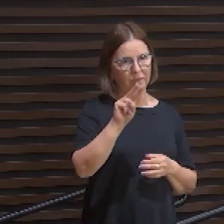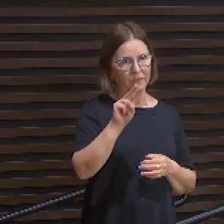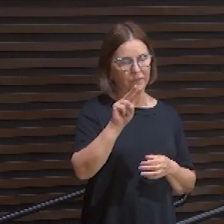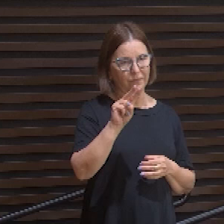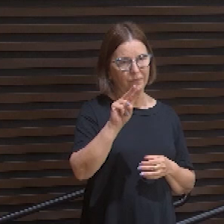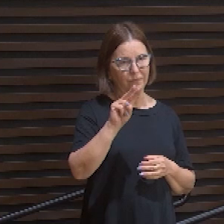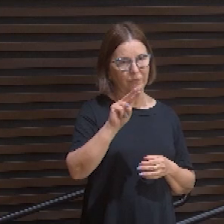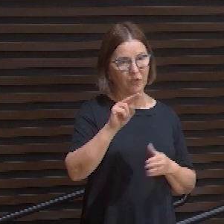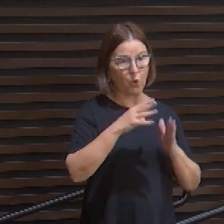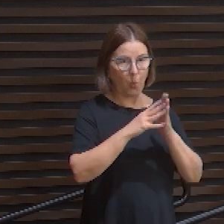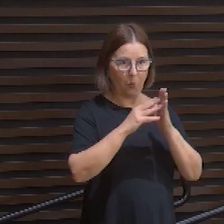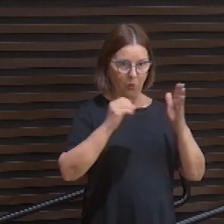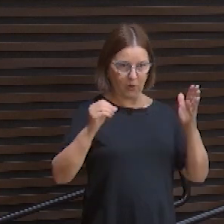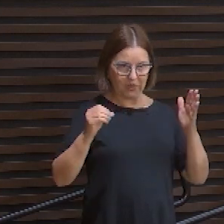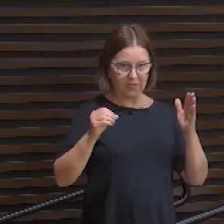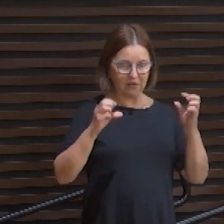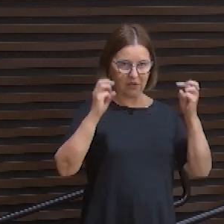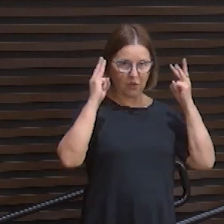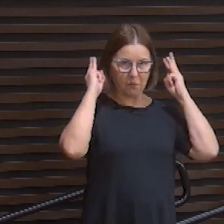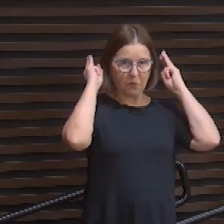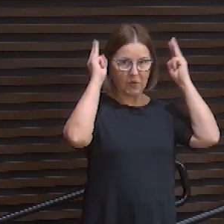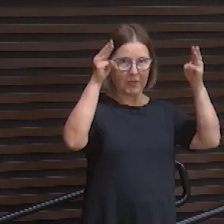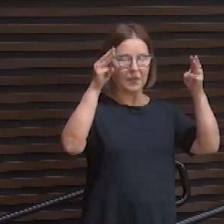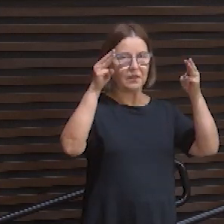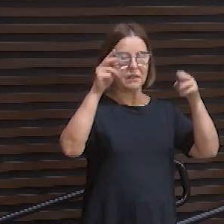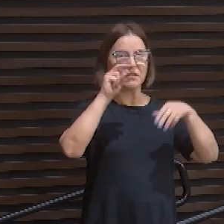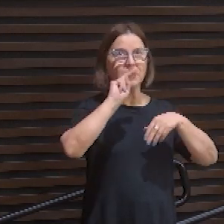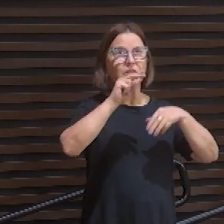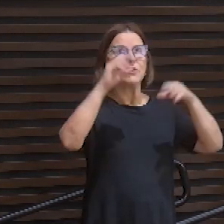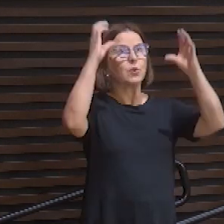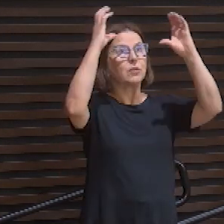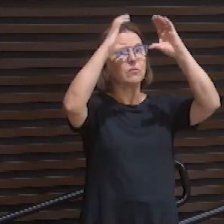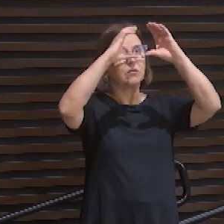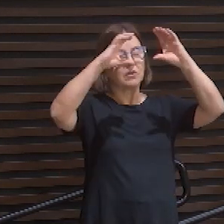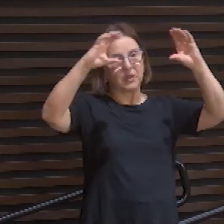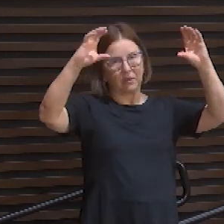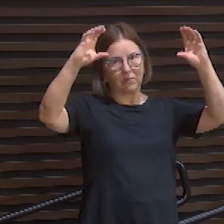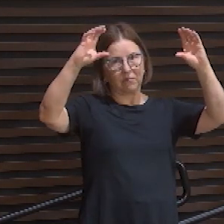Aquele modelo que ele viu no céu